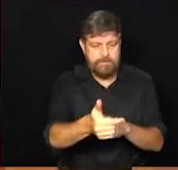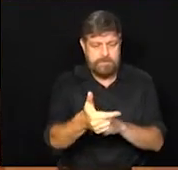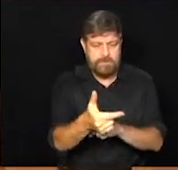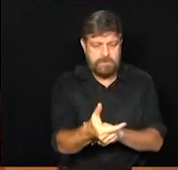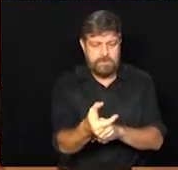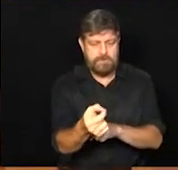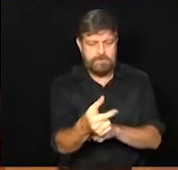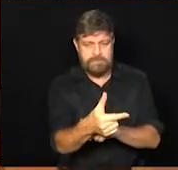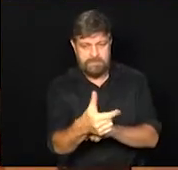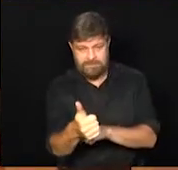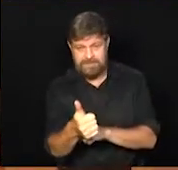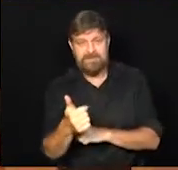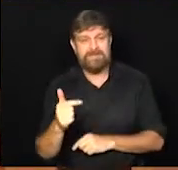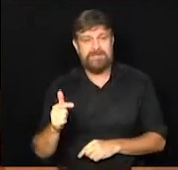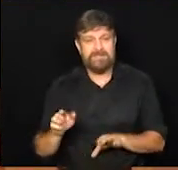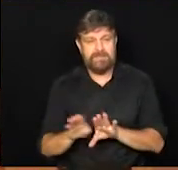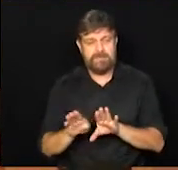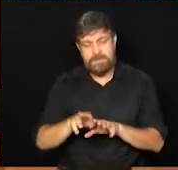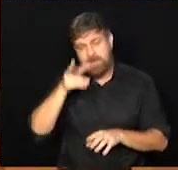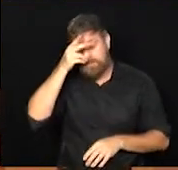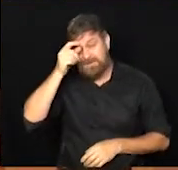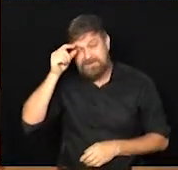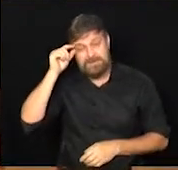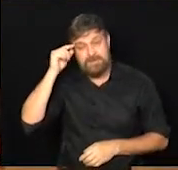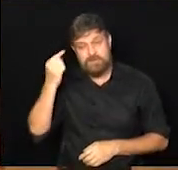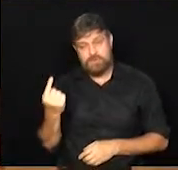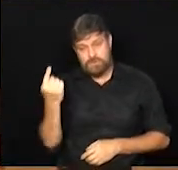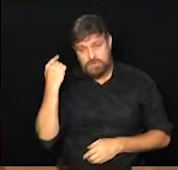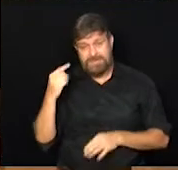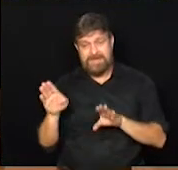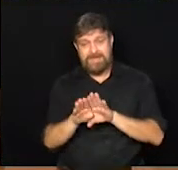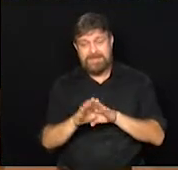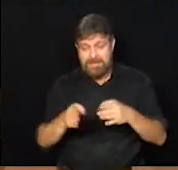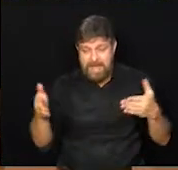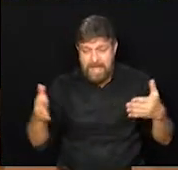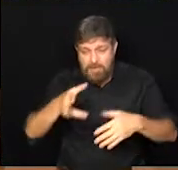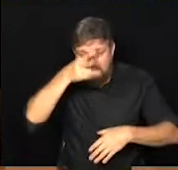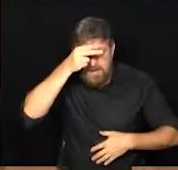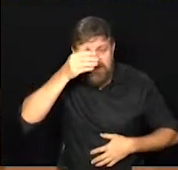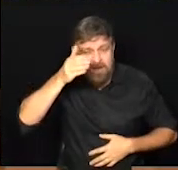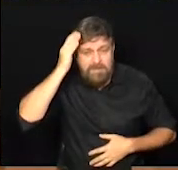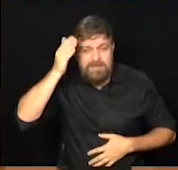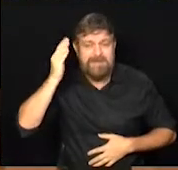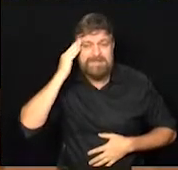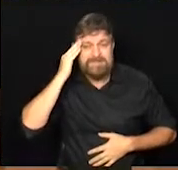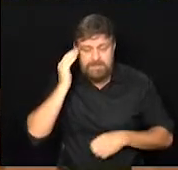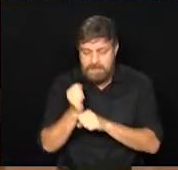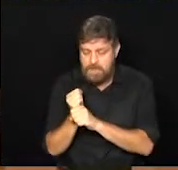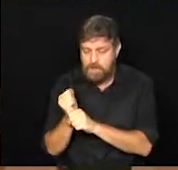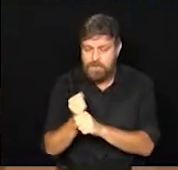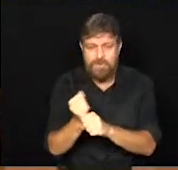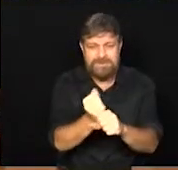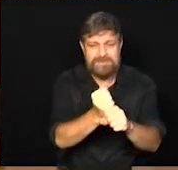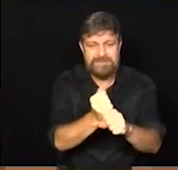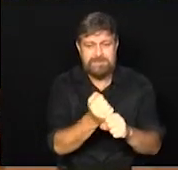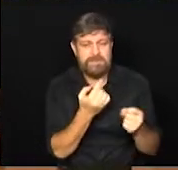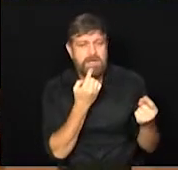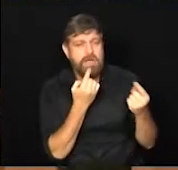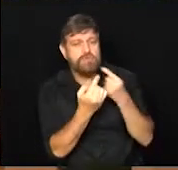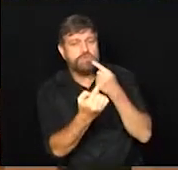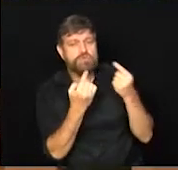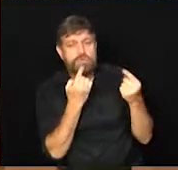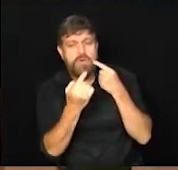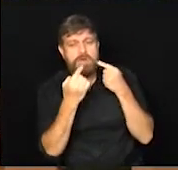o último governo e a previsão para os próximos anos, até dialogando com a importância